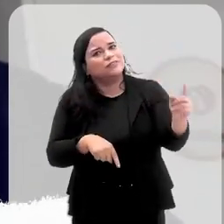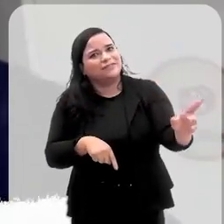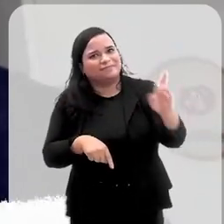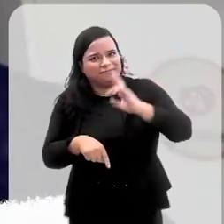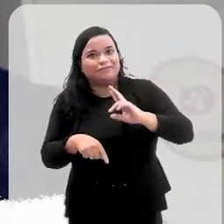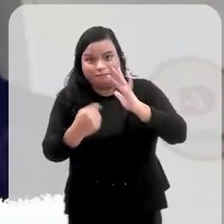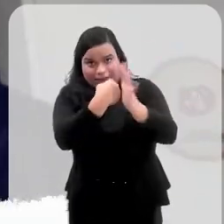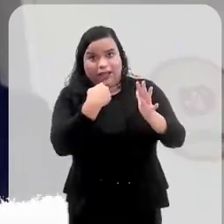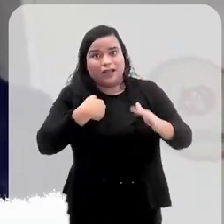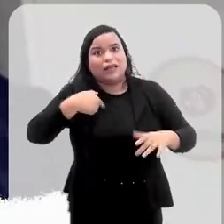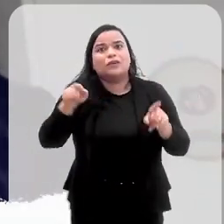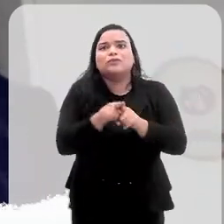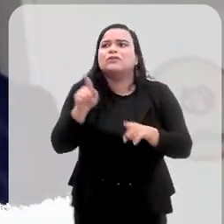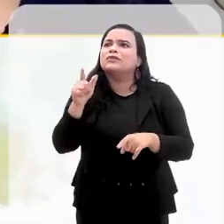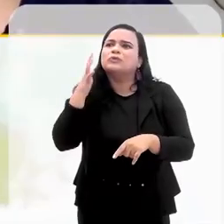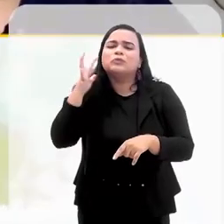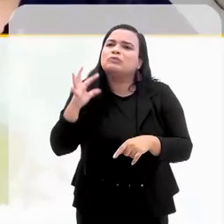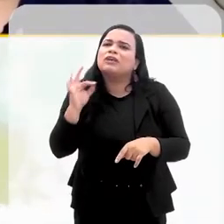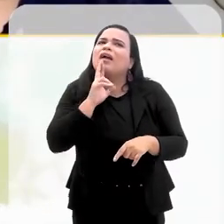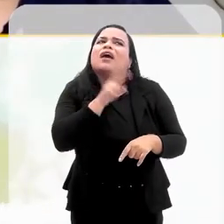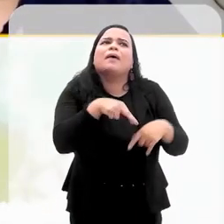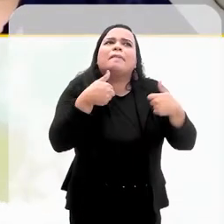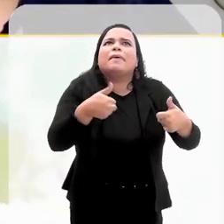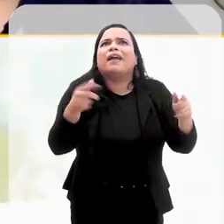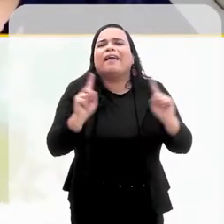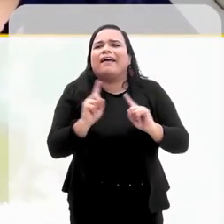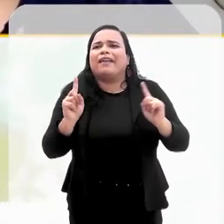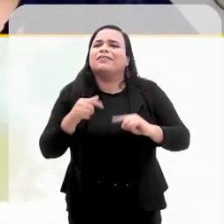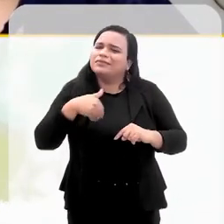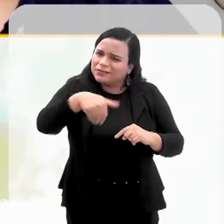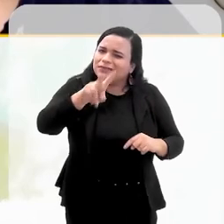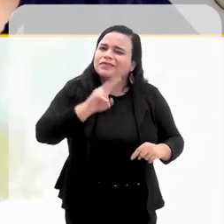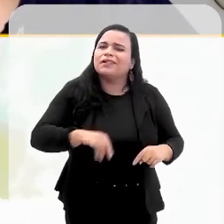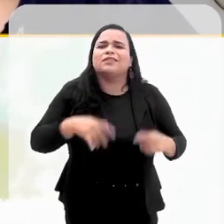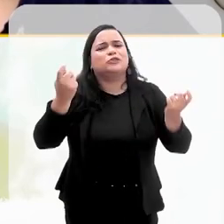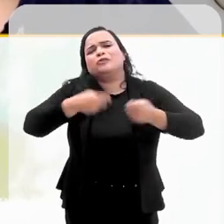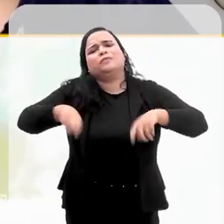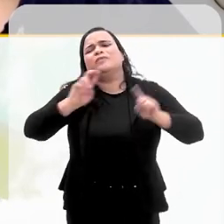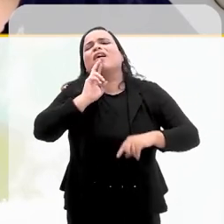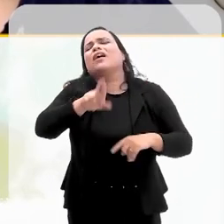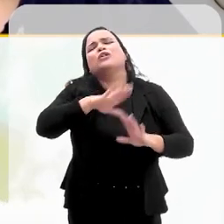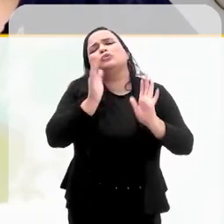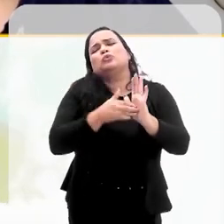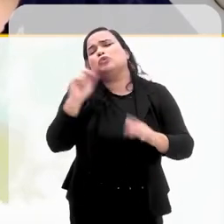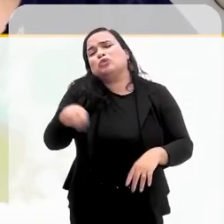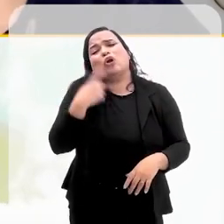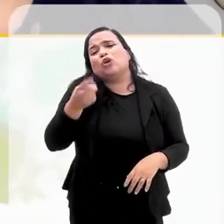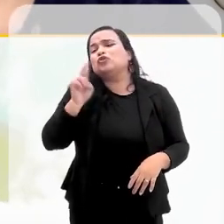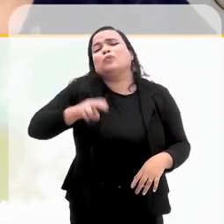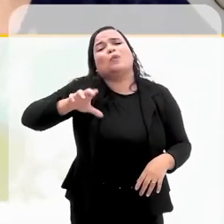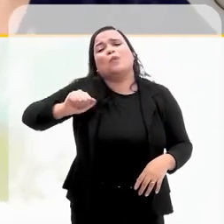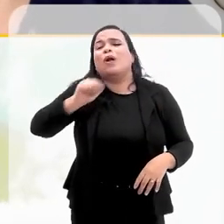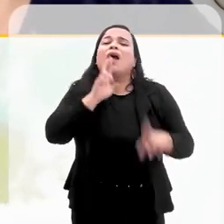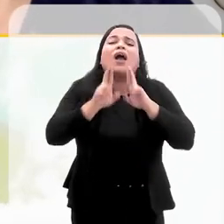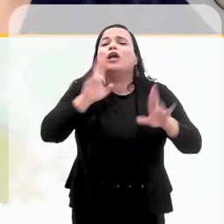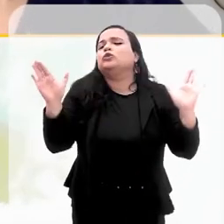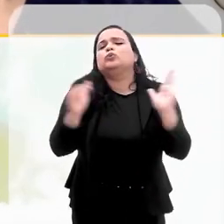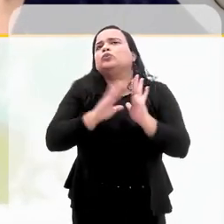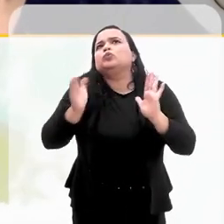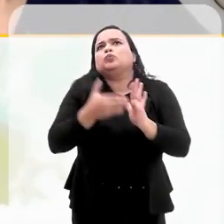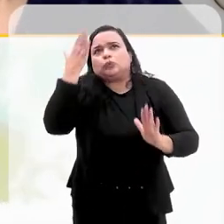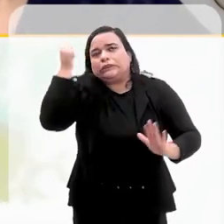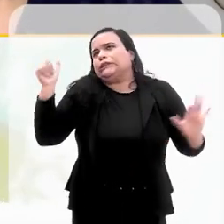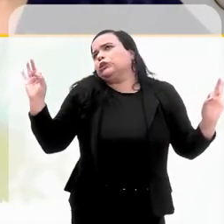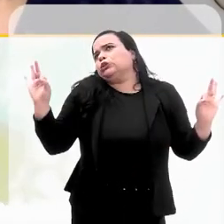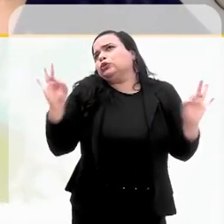que você me fez e que eu ainda não as tenho. Perfeito. Não precisa ter todas as respostas, a gente não tem. É. Nunca vai ter,